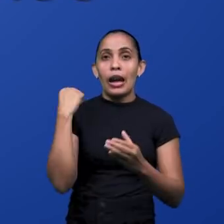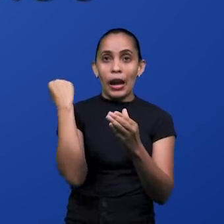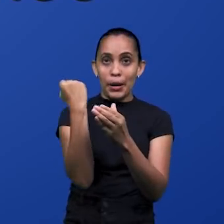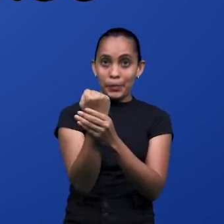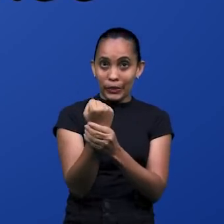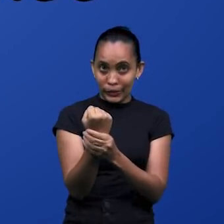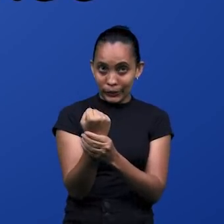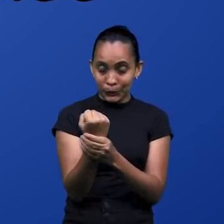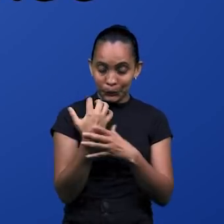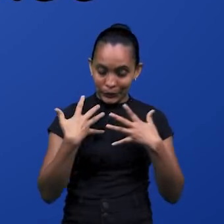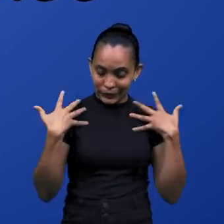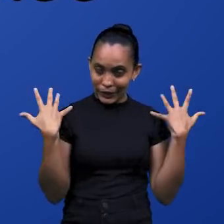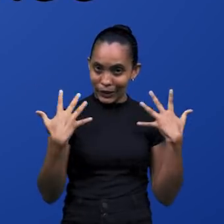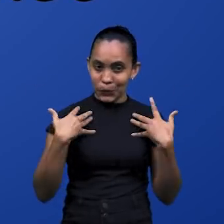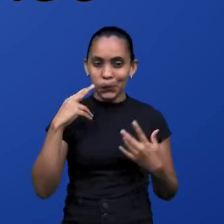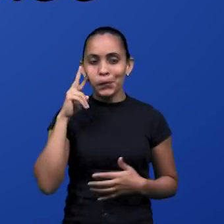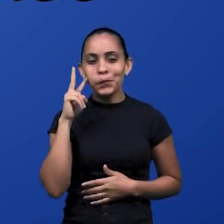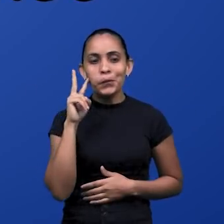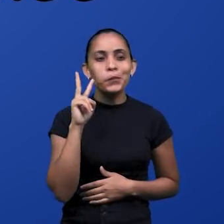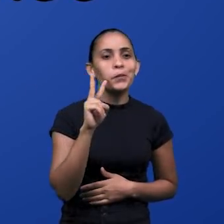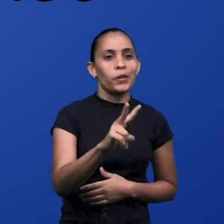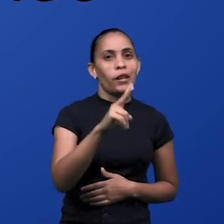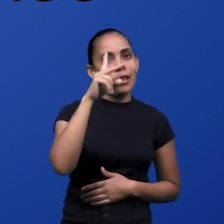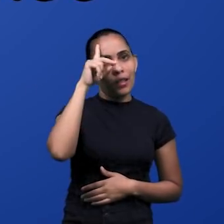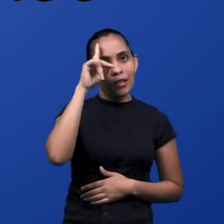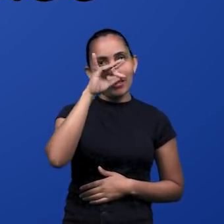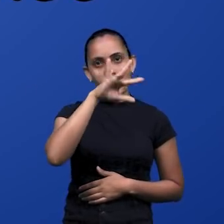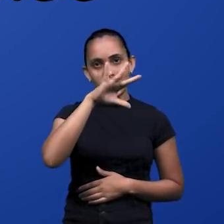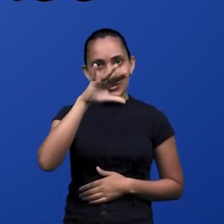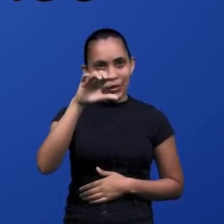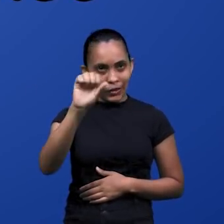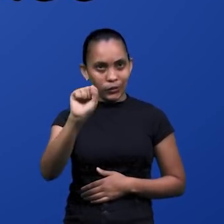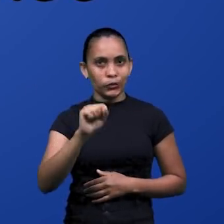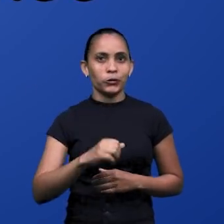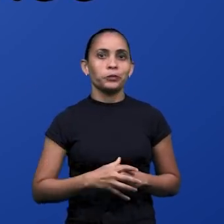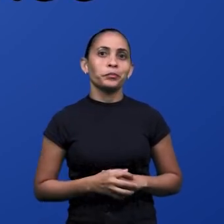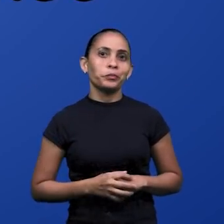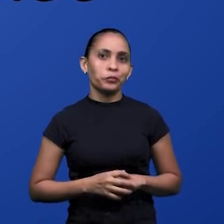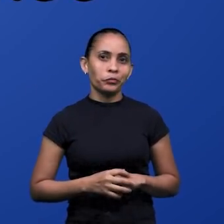Abraão se alegrou em ver ao terceiro dia.